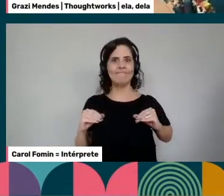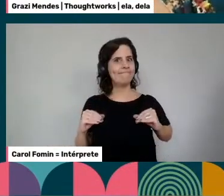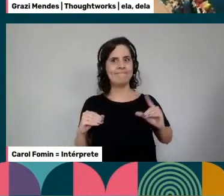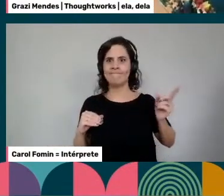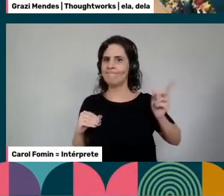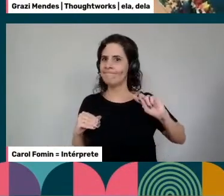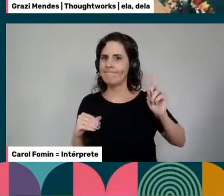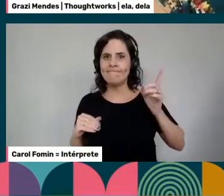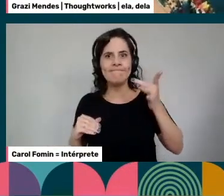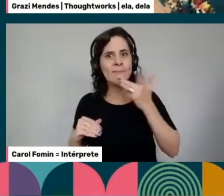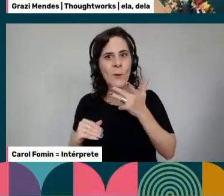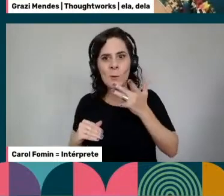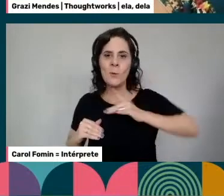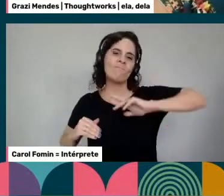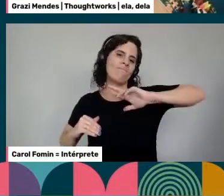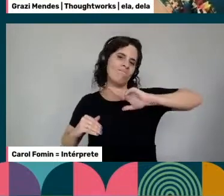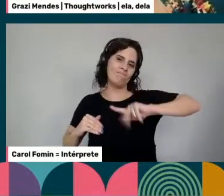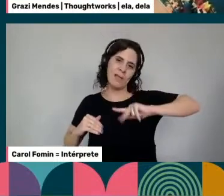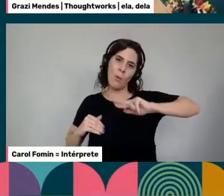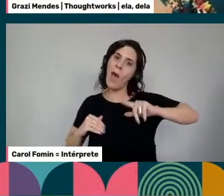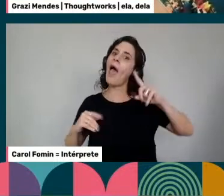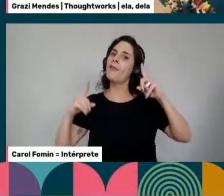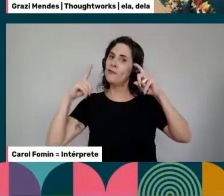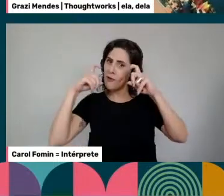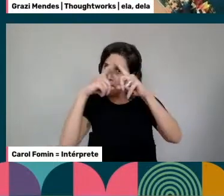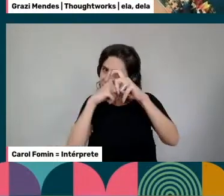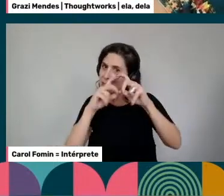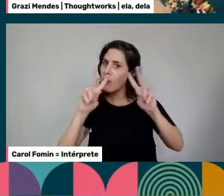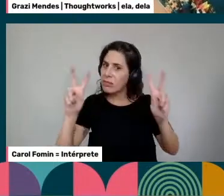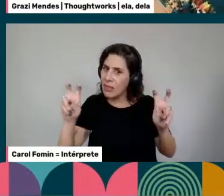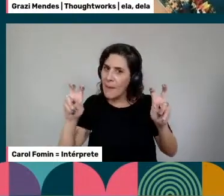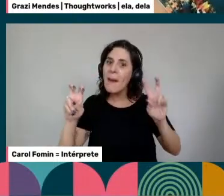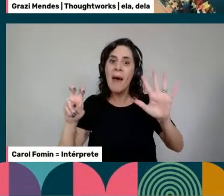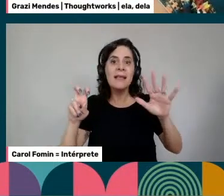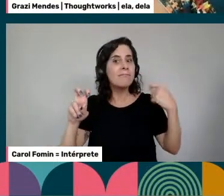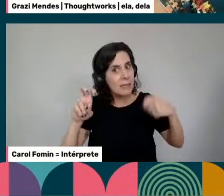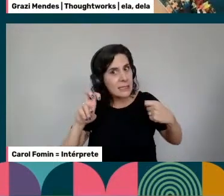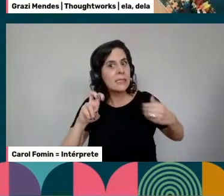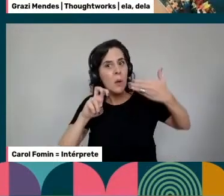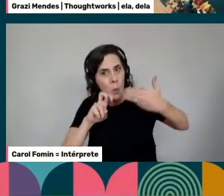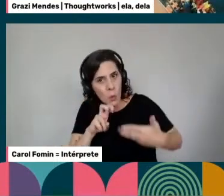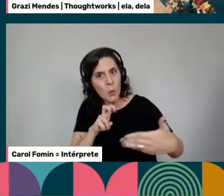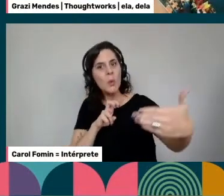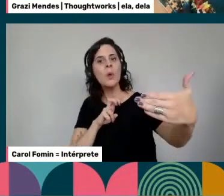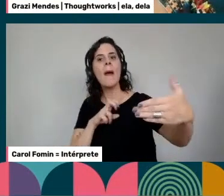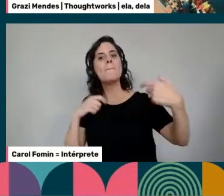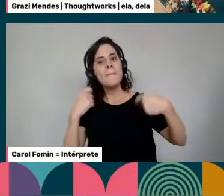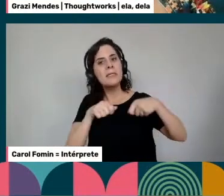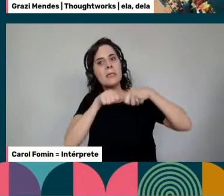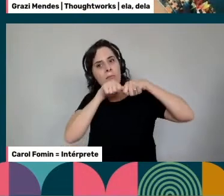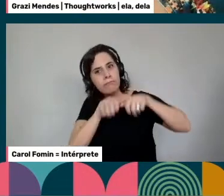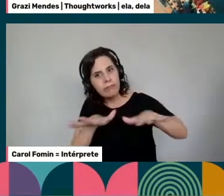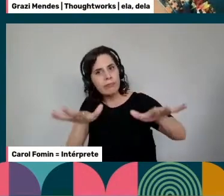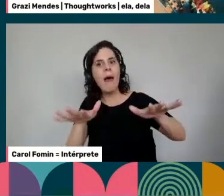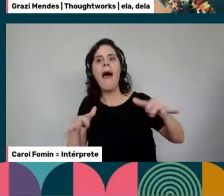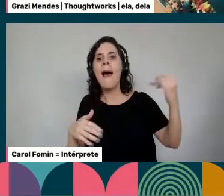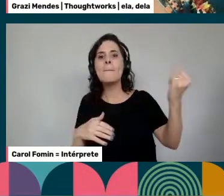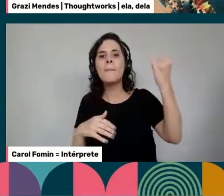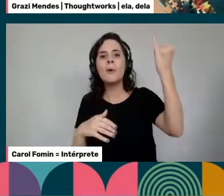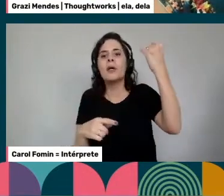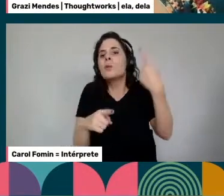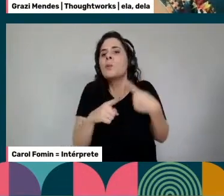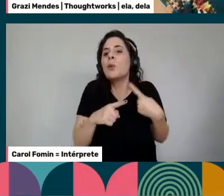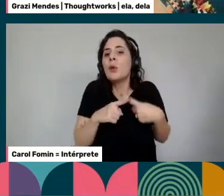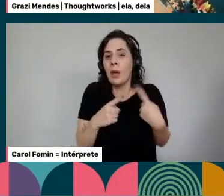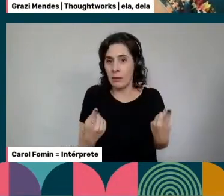caramba, mas a gente precisa partir de algum passo, né? A gente precisa fazer isso, e a gente entende que isso é importante por vários